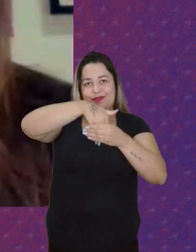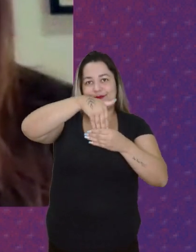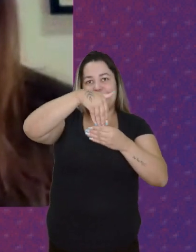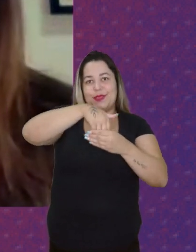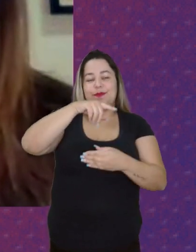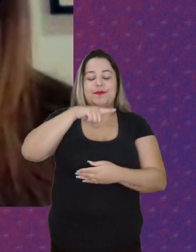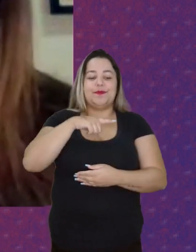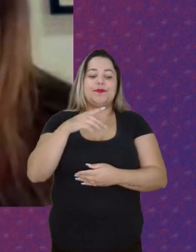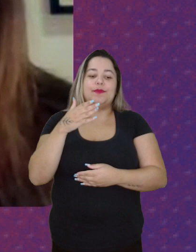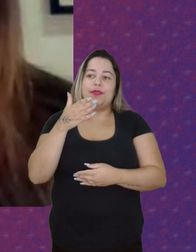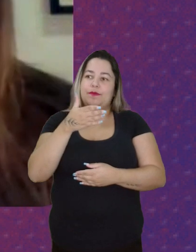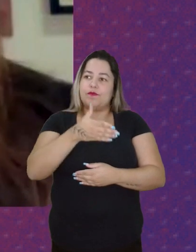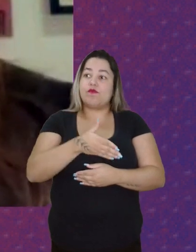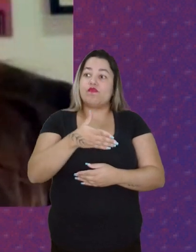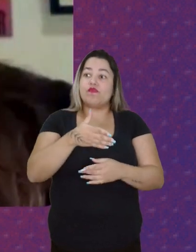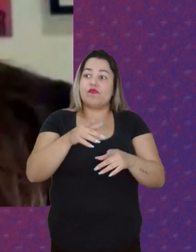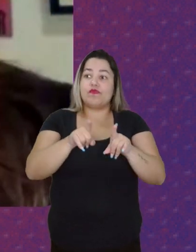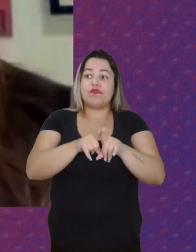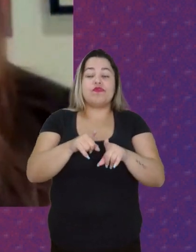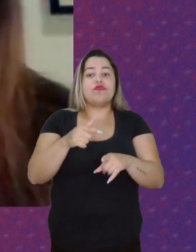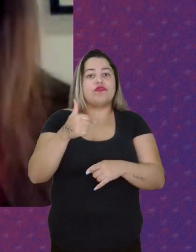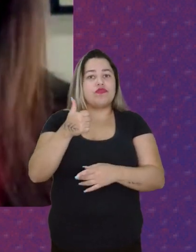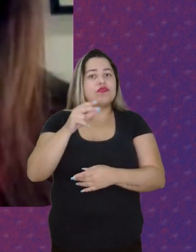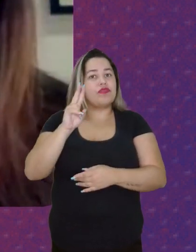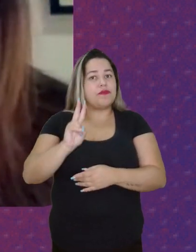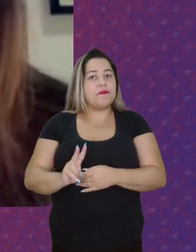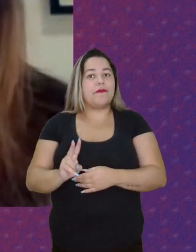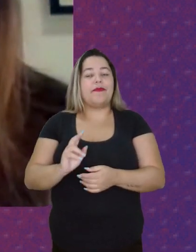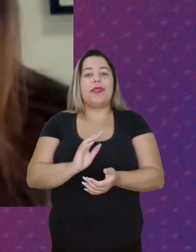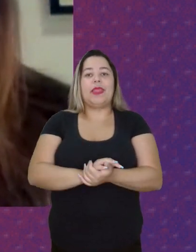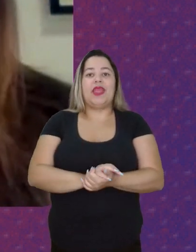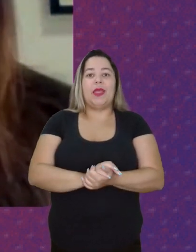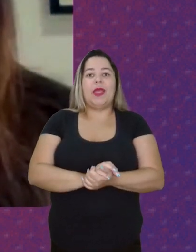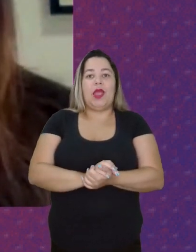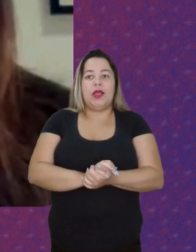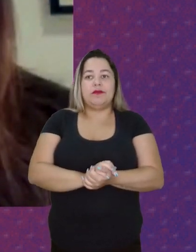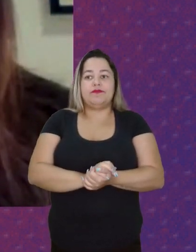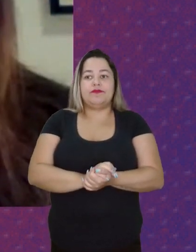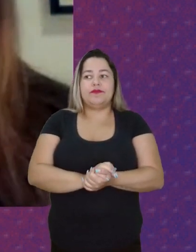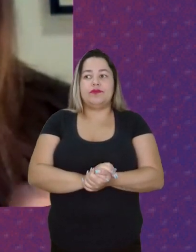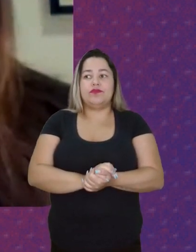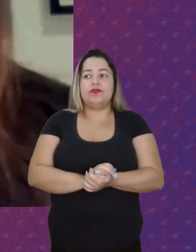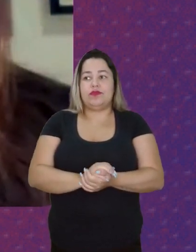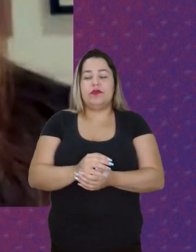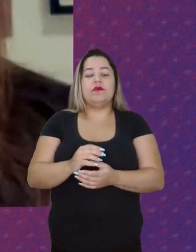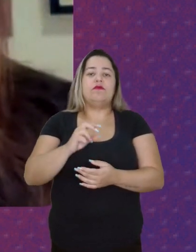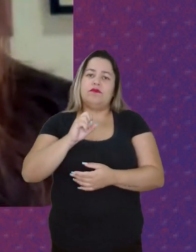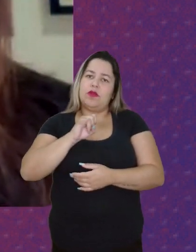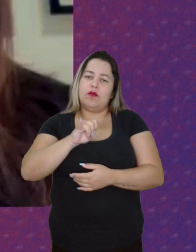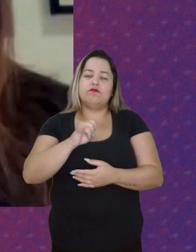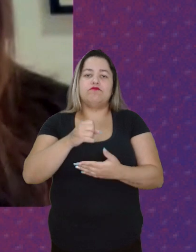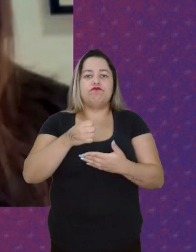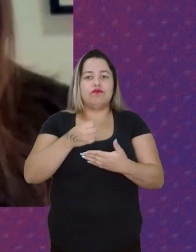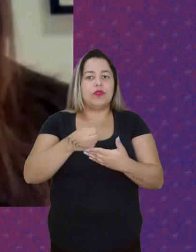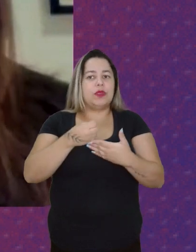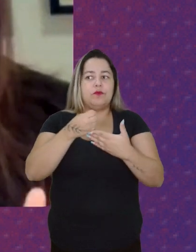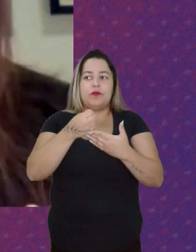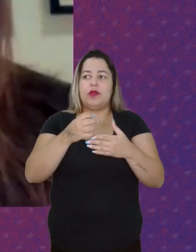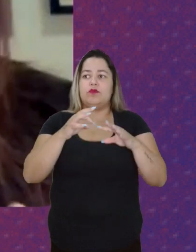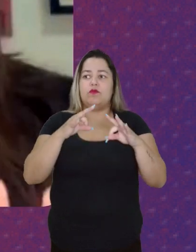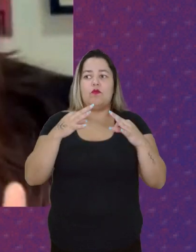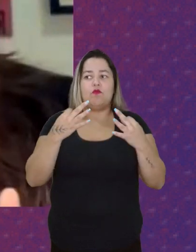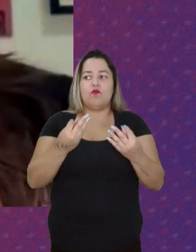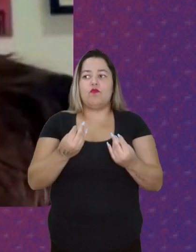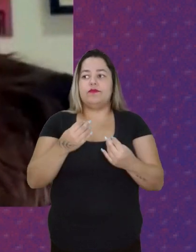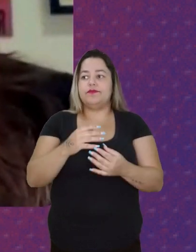campanhas, e algumas que são candidatas de primeira viagem, que é a primeira campanha que elas vão se colocar aí para o pleito.